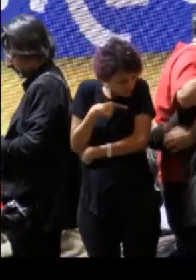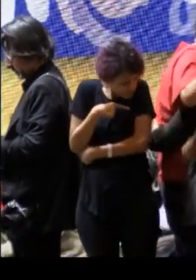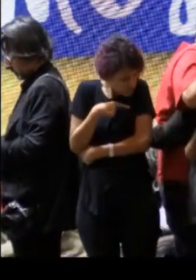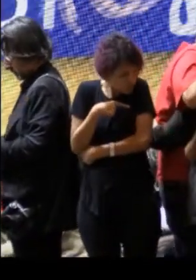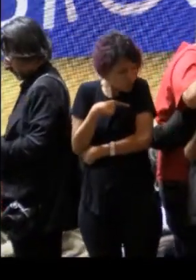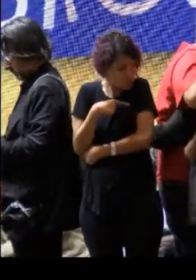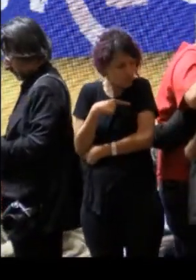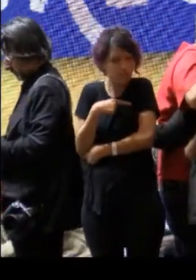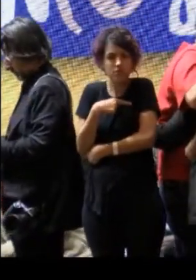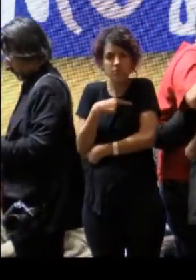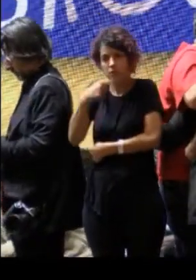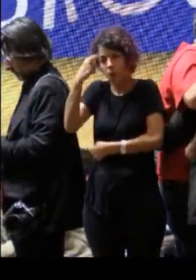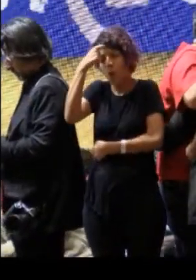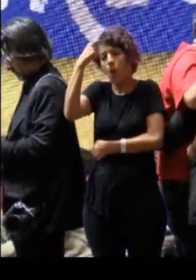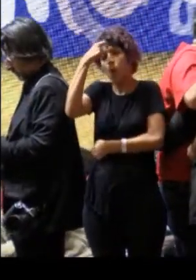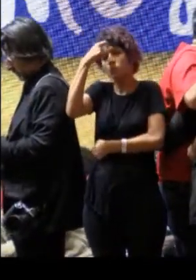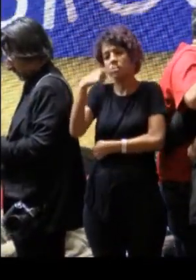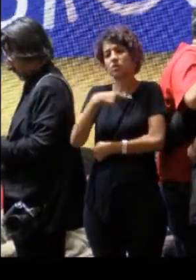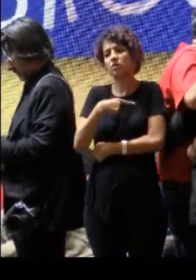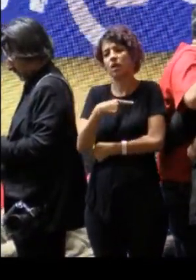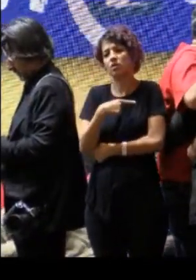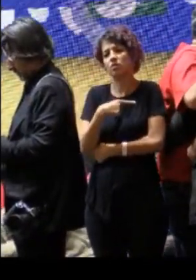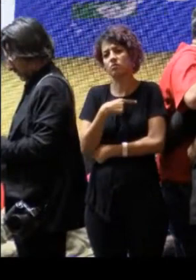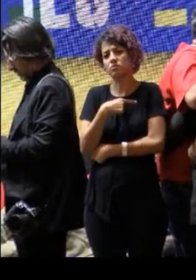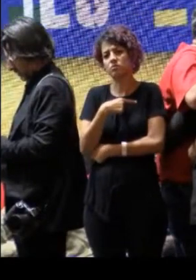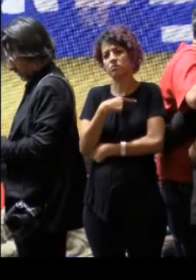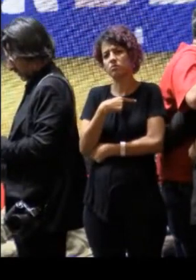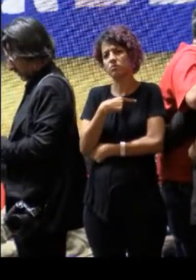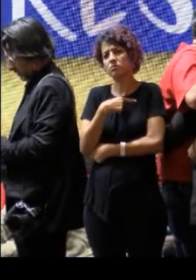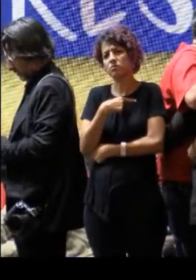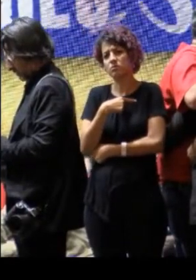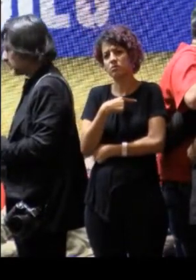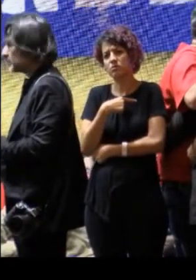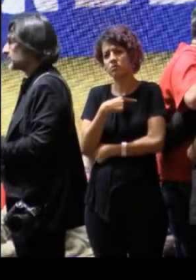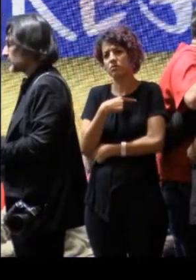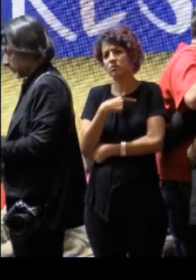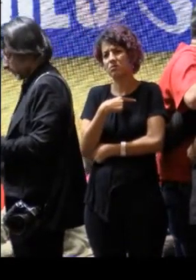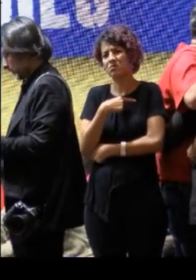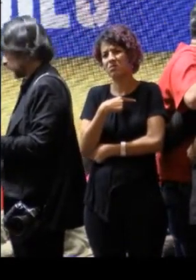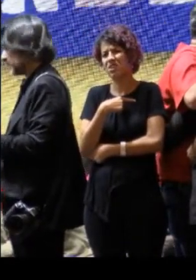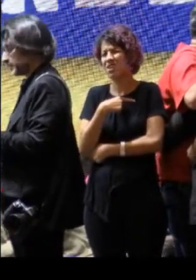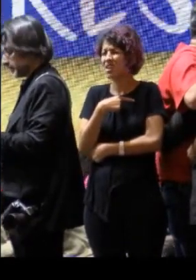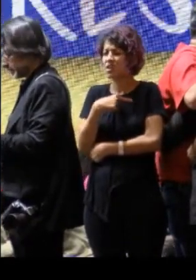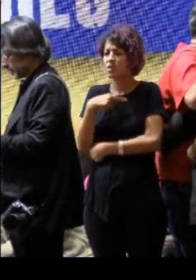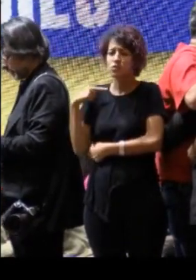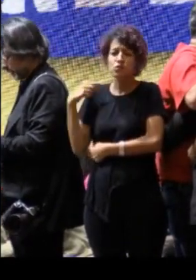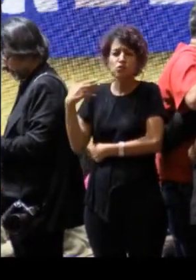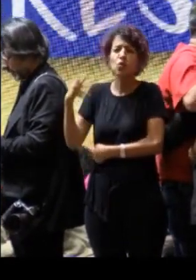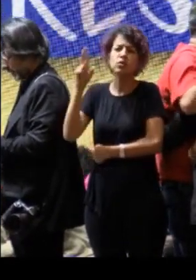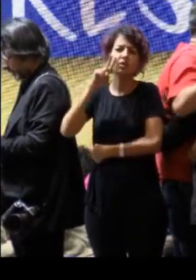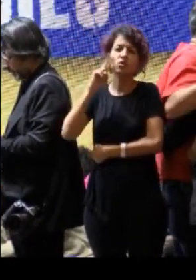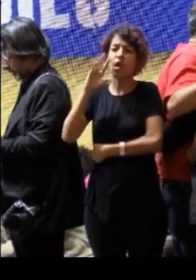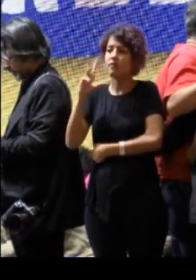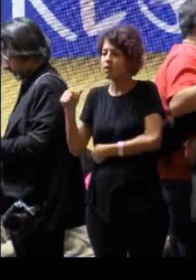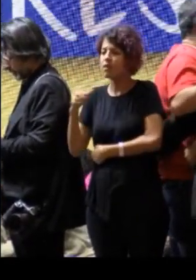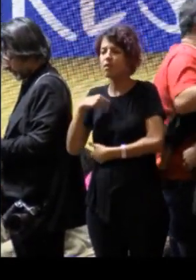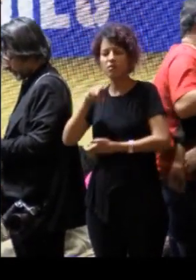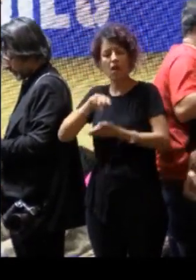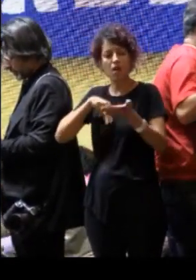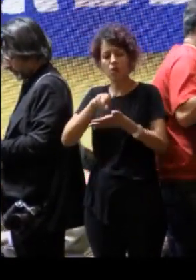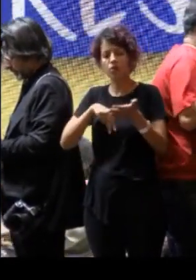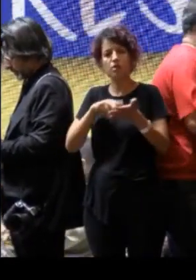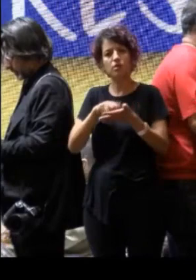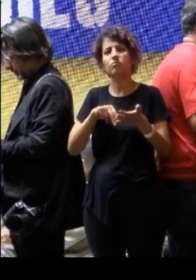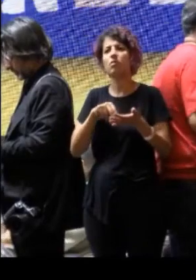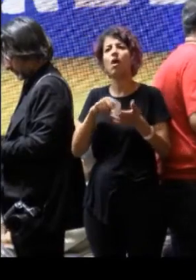mais consciente. Eu nunca li tanto sobre a história africana como eu li nesses 580